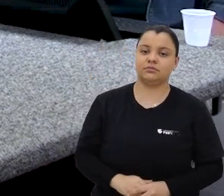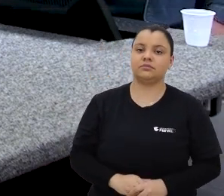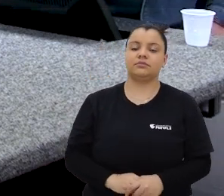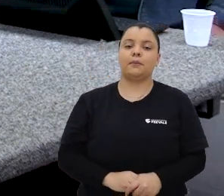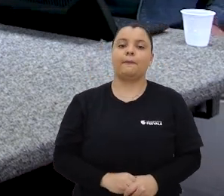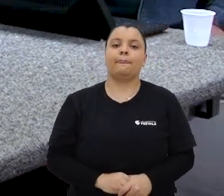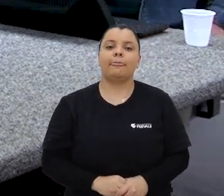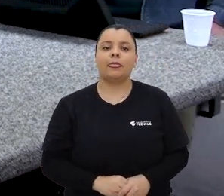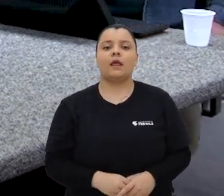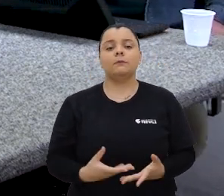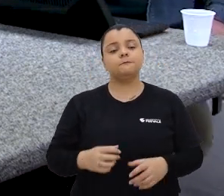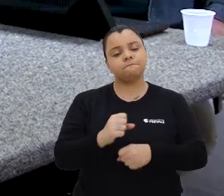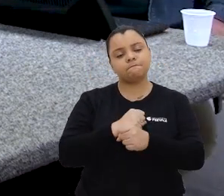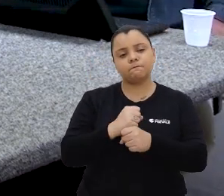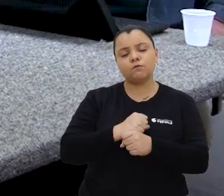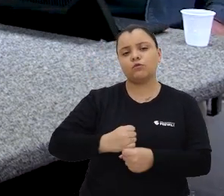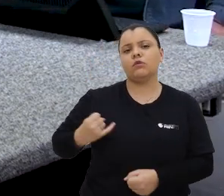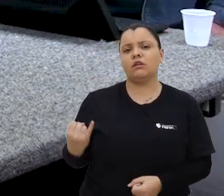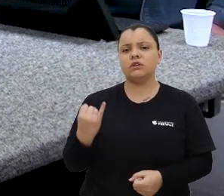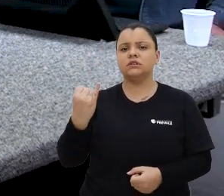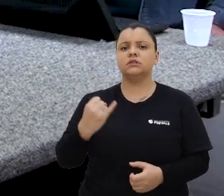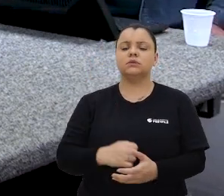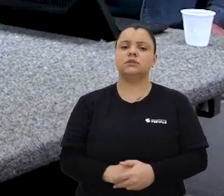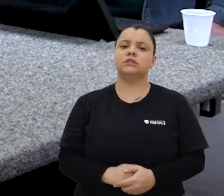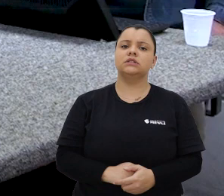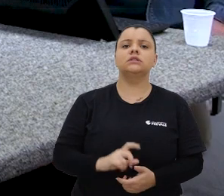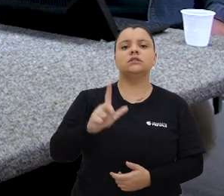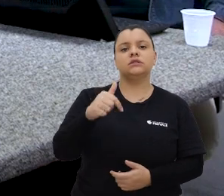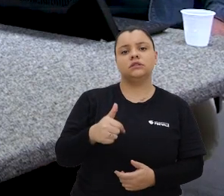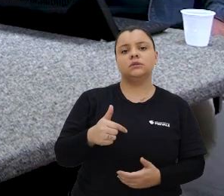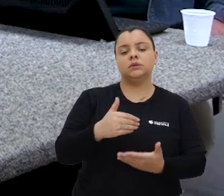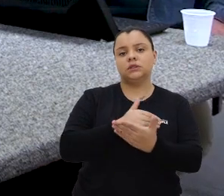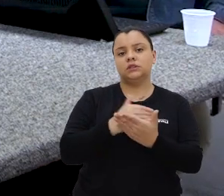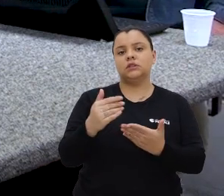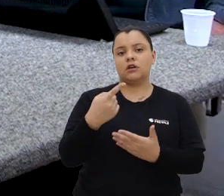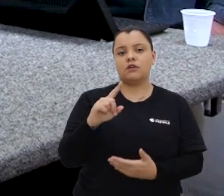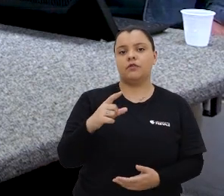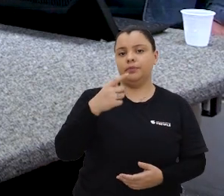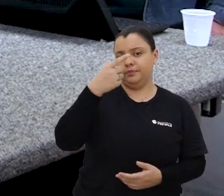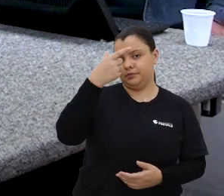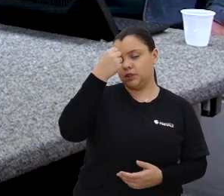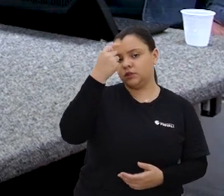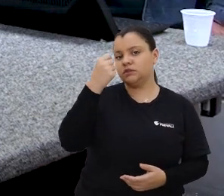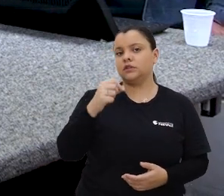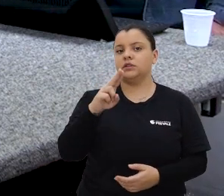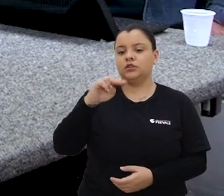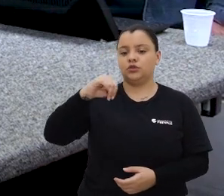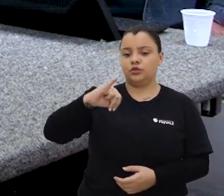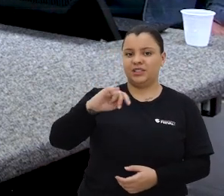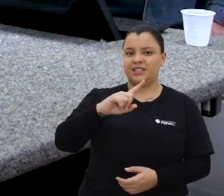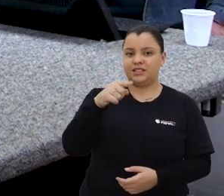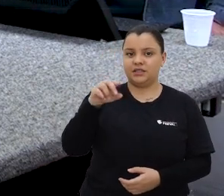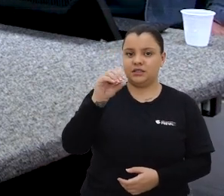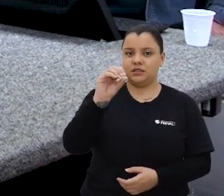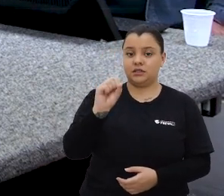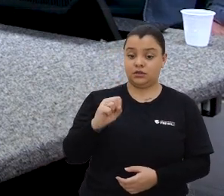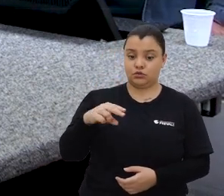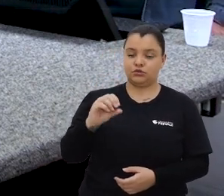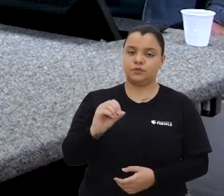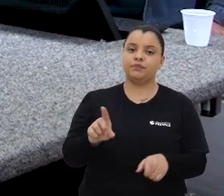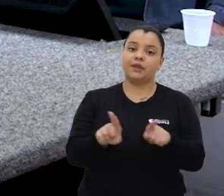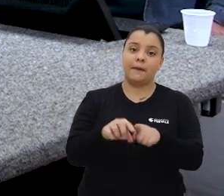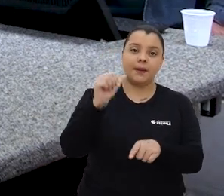Mas foram anos importantes. E depois eu ingresso na Universidade do Vale do Rio dos Sinos, aqui da Unicinos, como aluno bolsista também, por